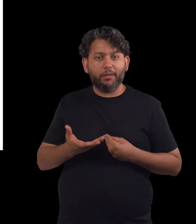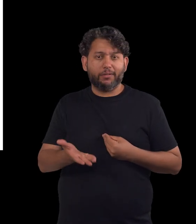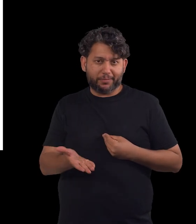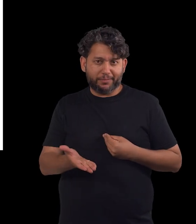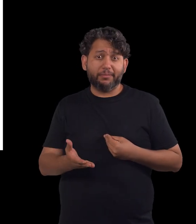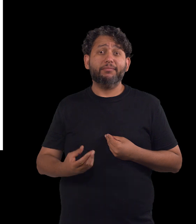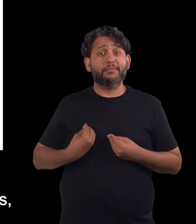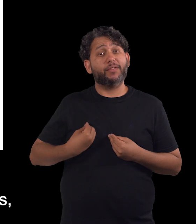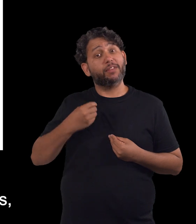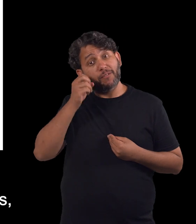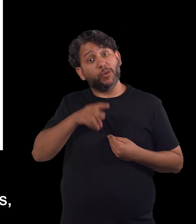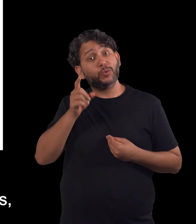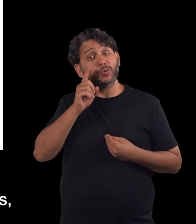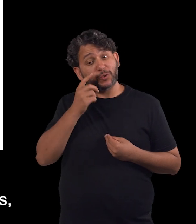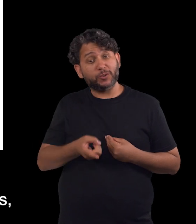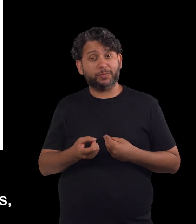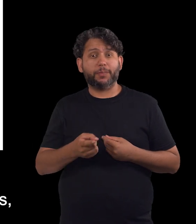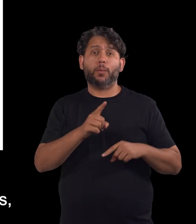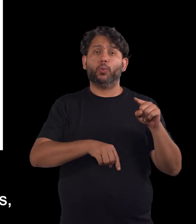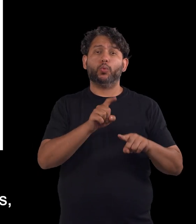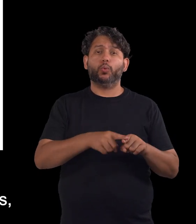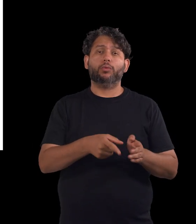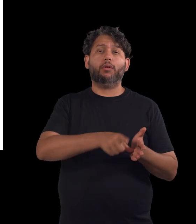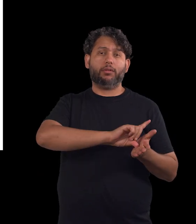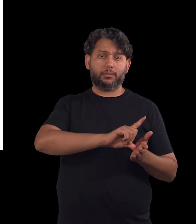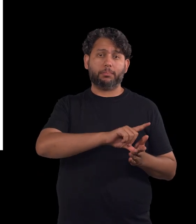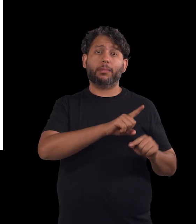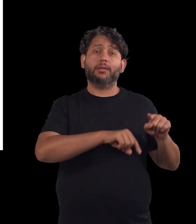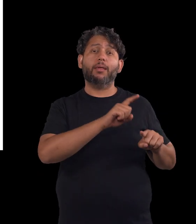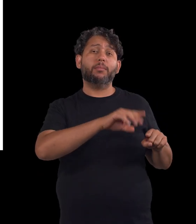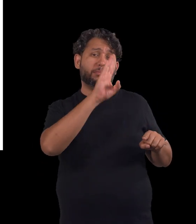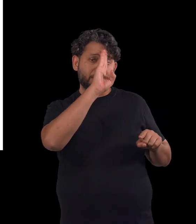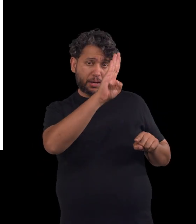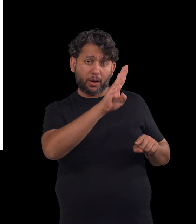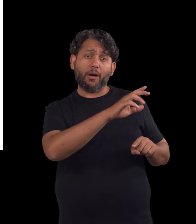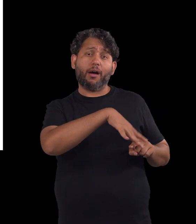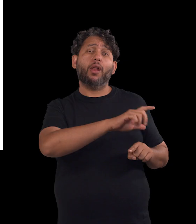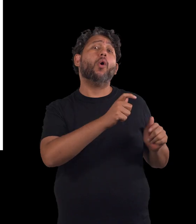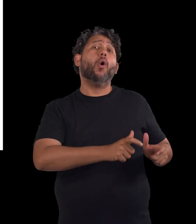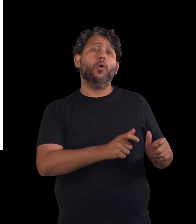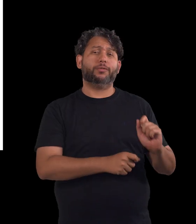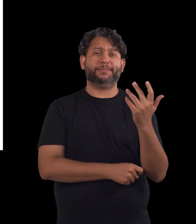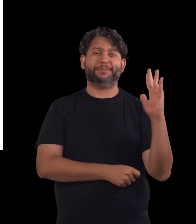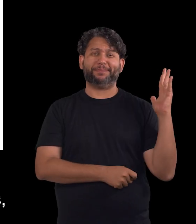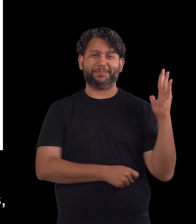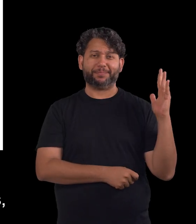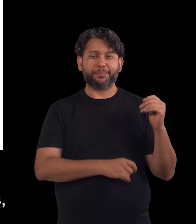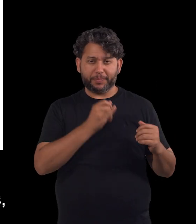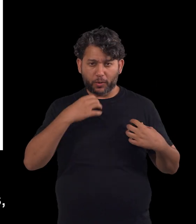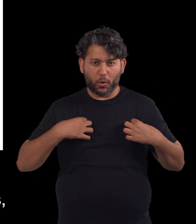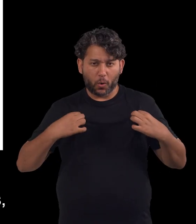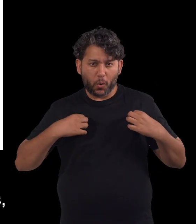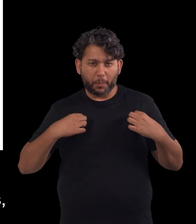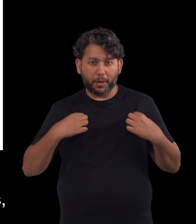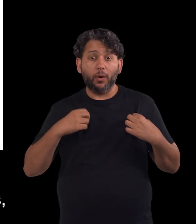rotina. Antes de se transformarem em produtos, as matérias-primas vêm diretamente do meio ambiente. O